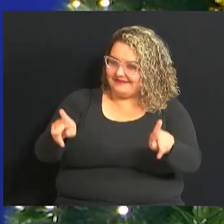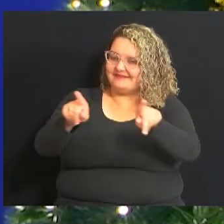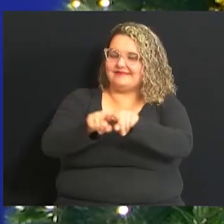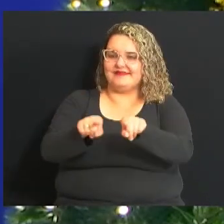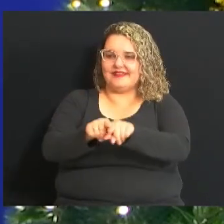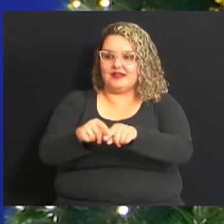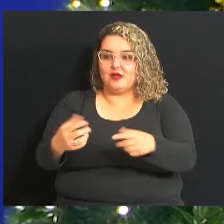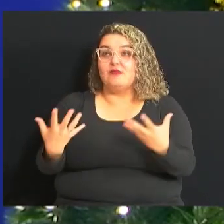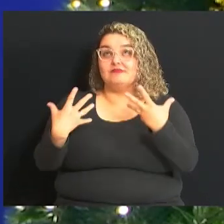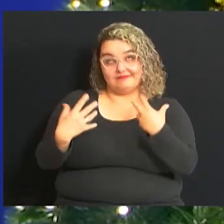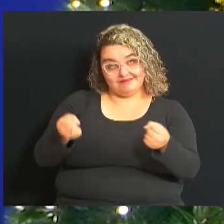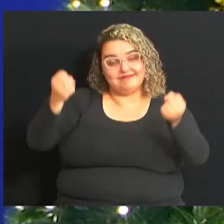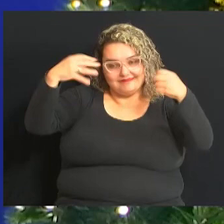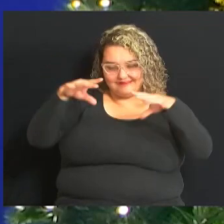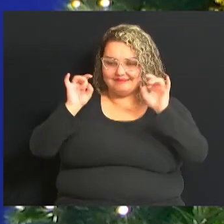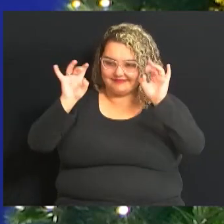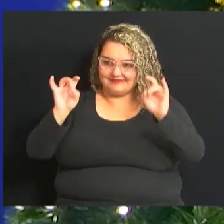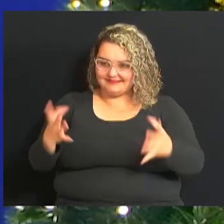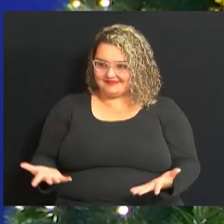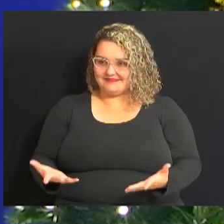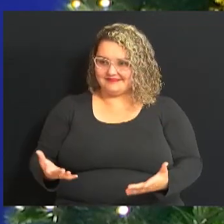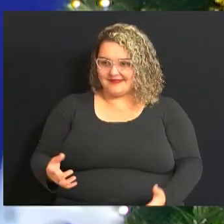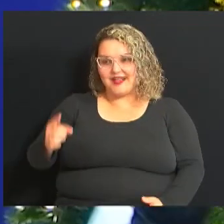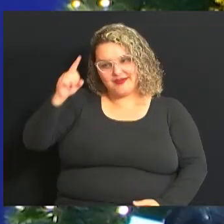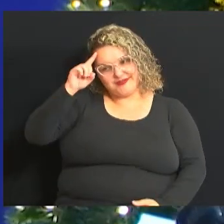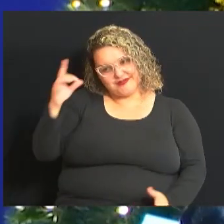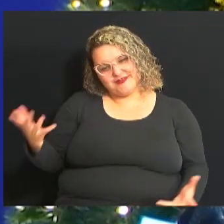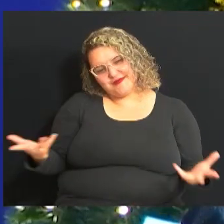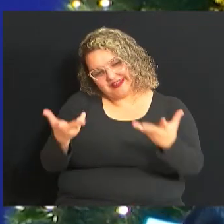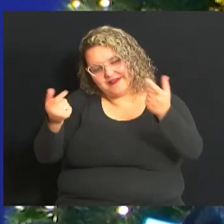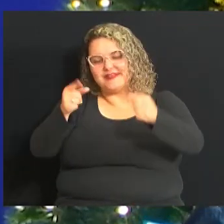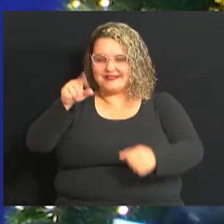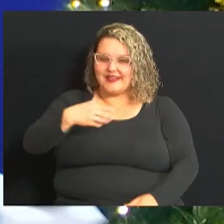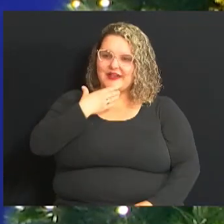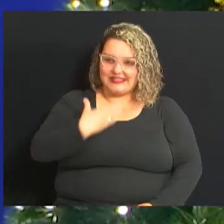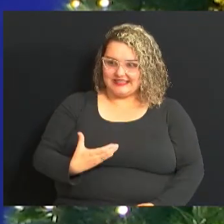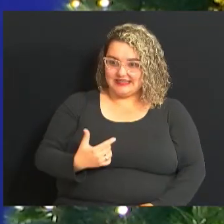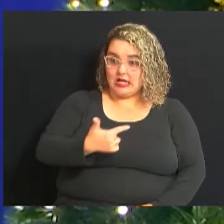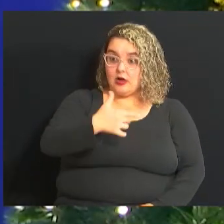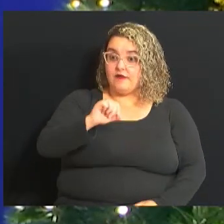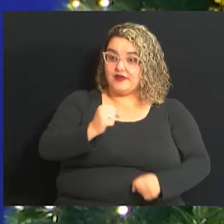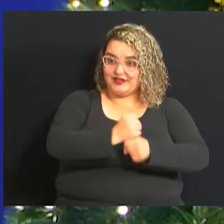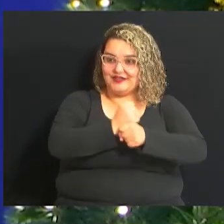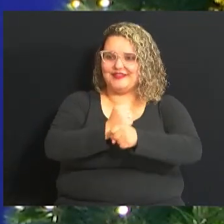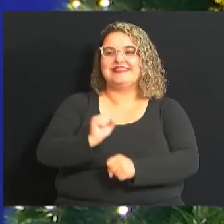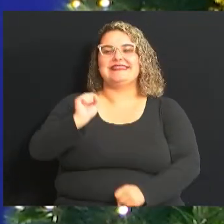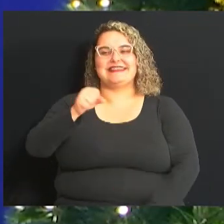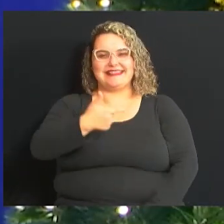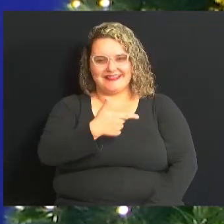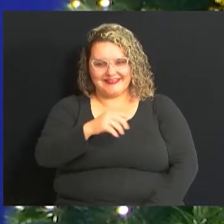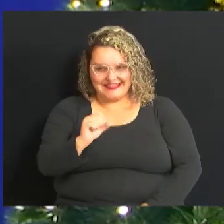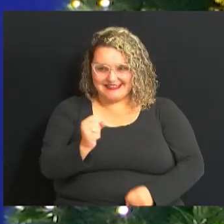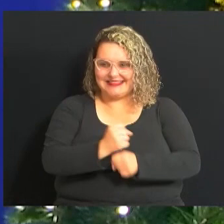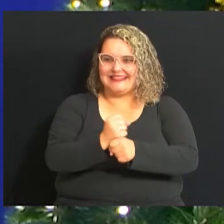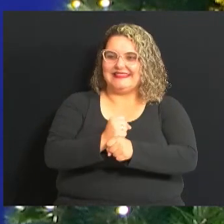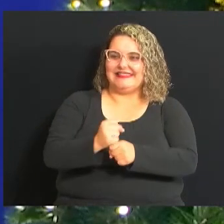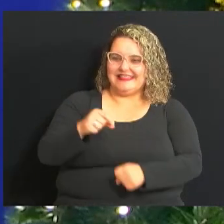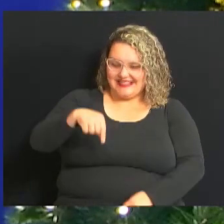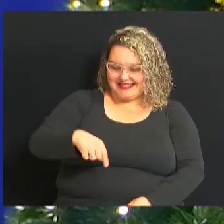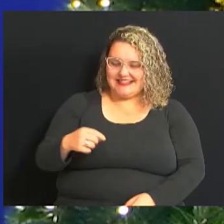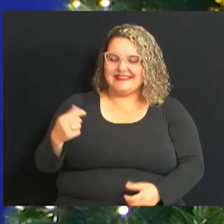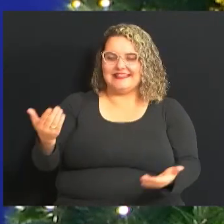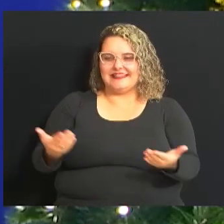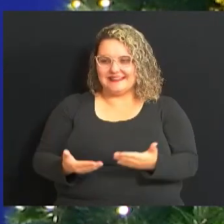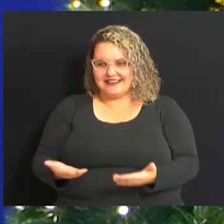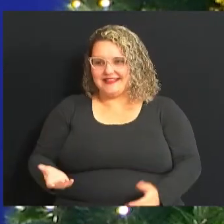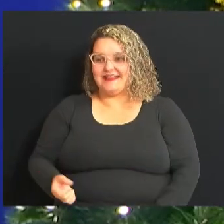iluminação especial, remetendo à grande data do ano, que é o Natal. São 20 anos do shopping. 20 anos, completamos esse ano, estamos comemorando